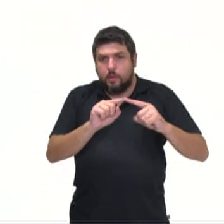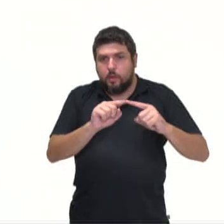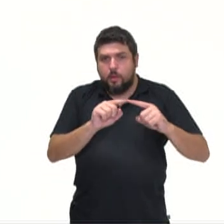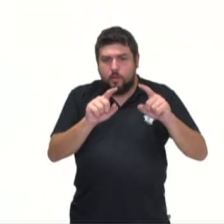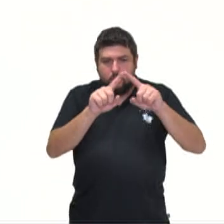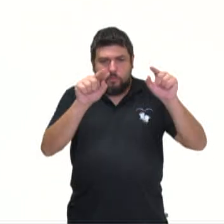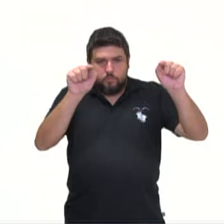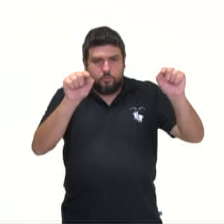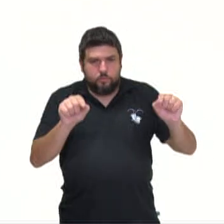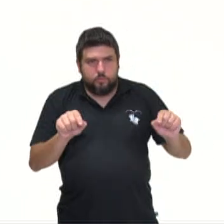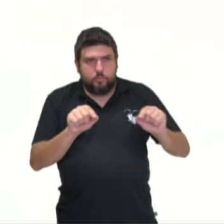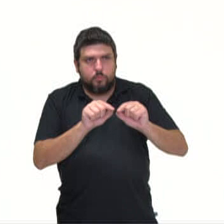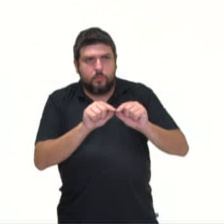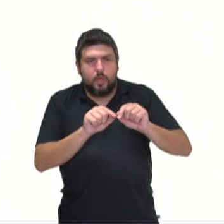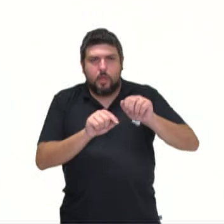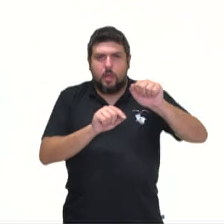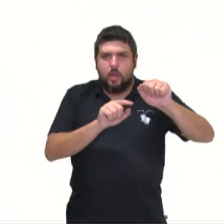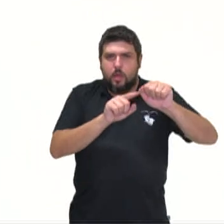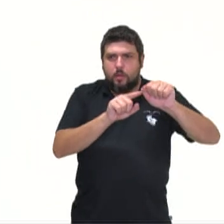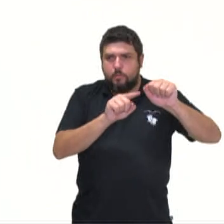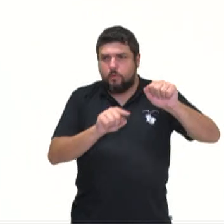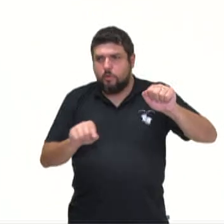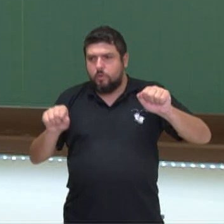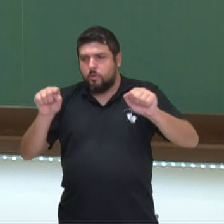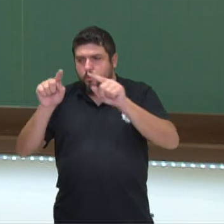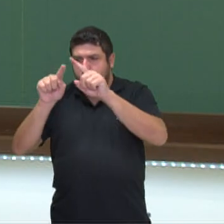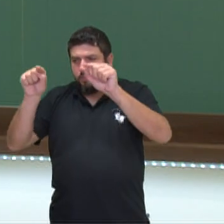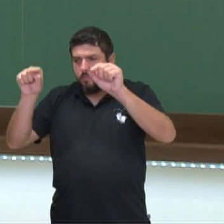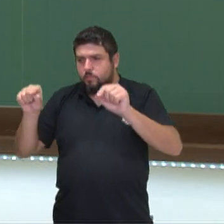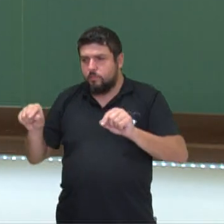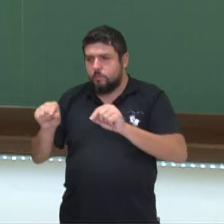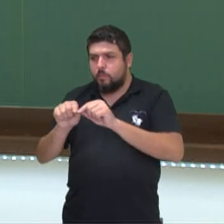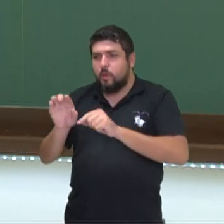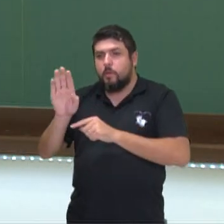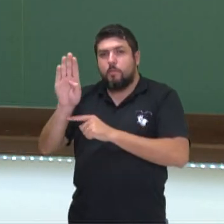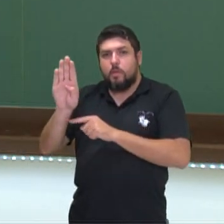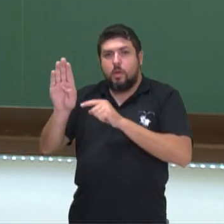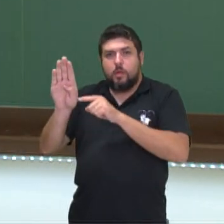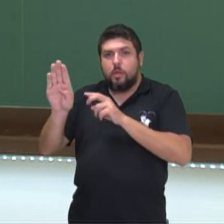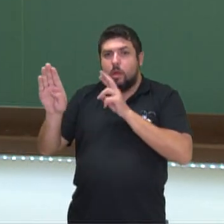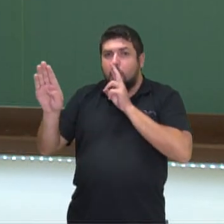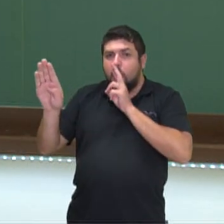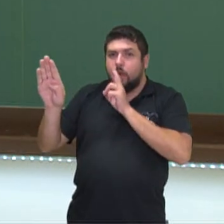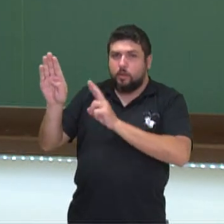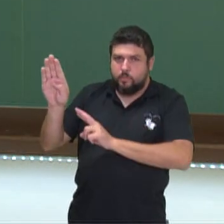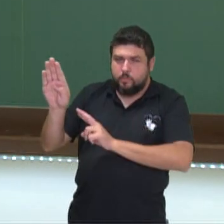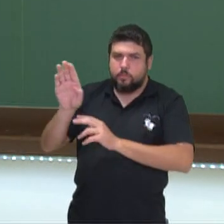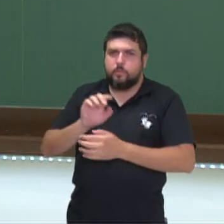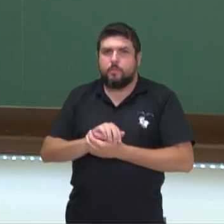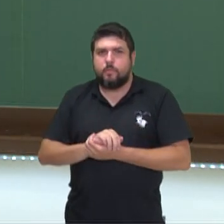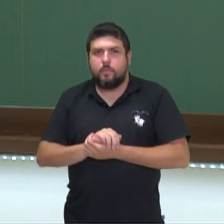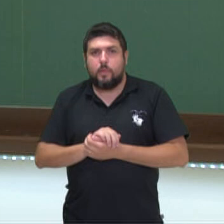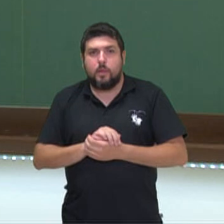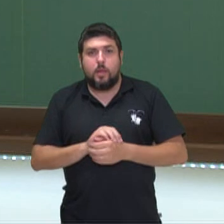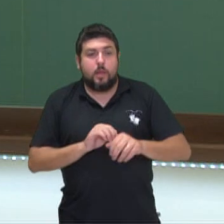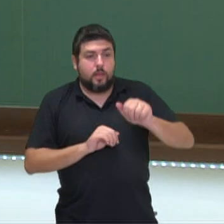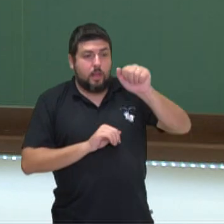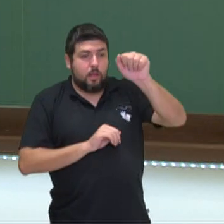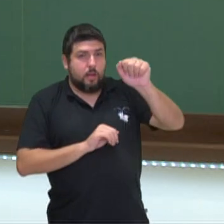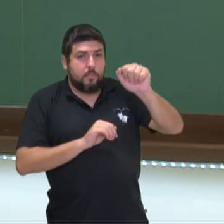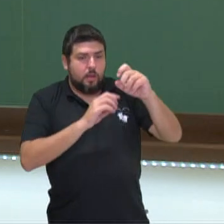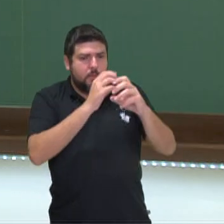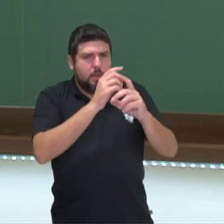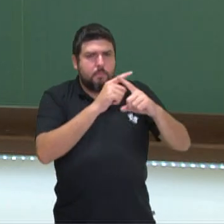com os resultados correspondentes da coluna B. Então, na coluna A, nós temos as